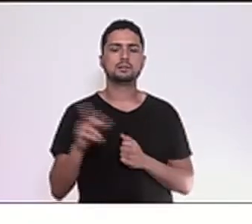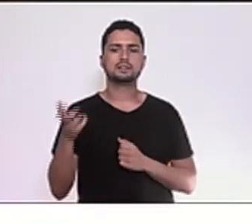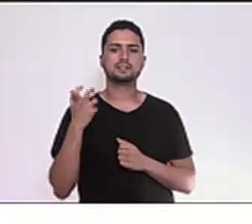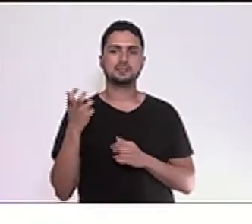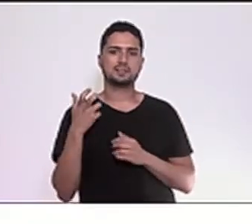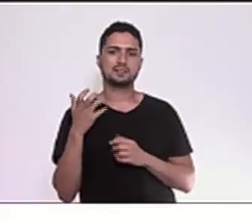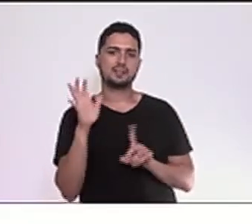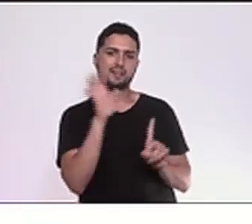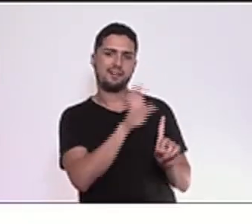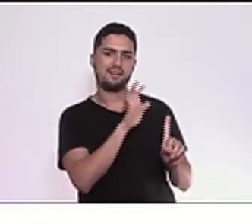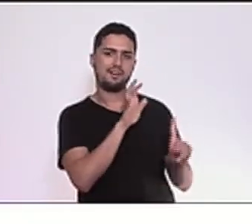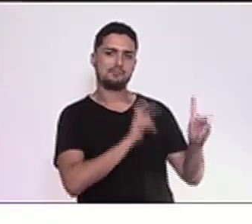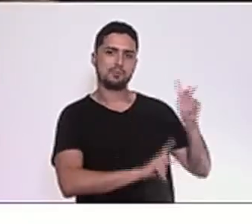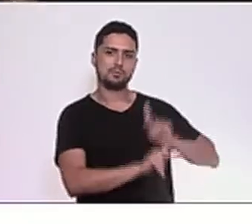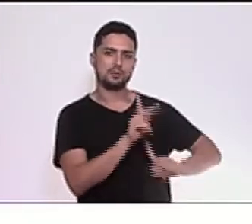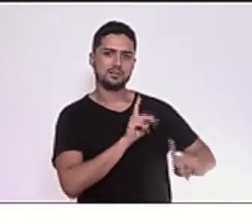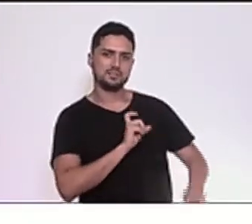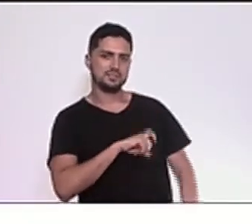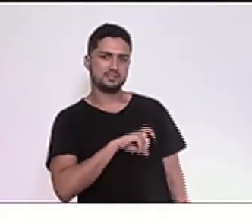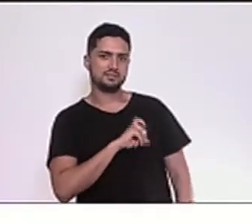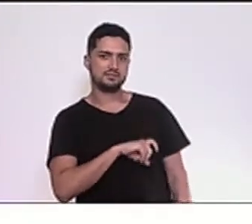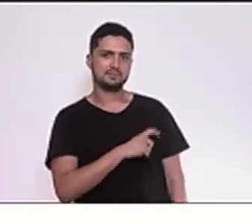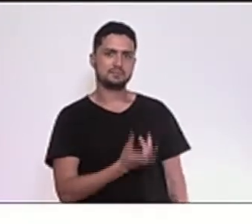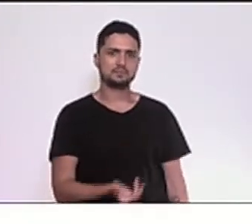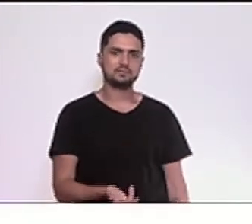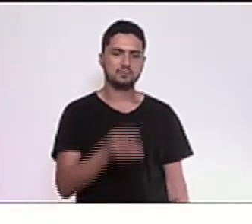população um atestado de pateta.